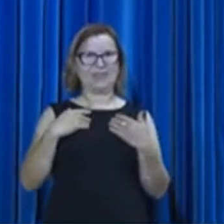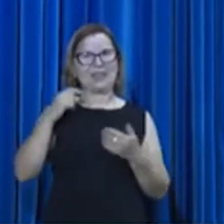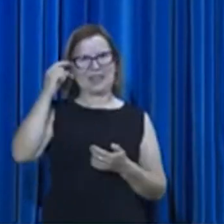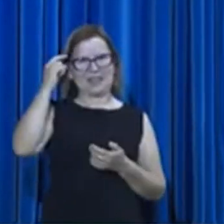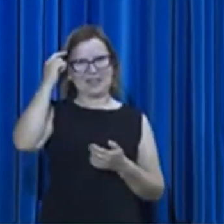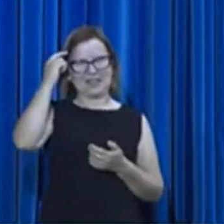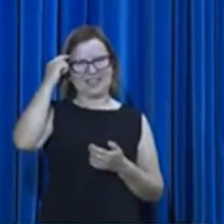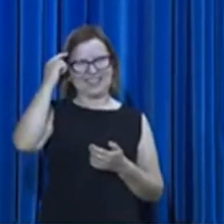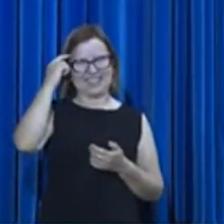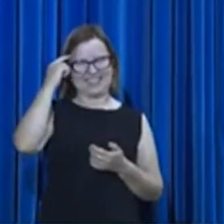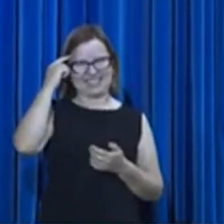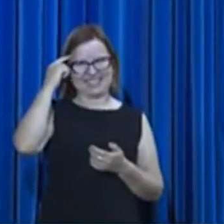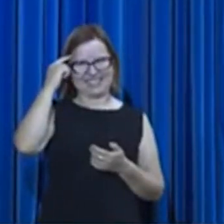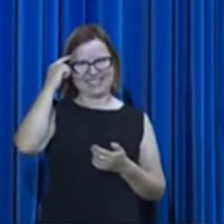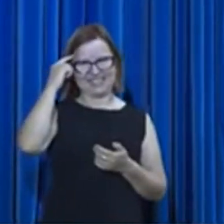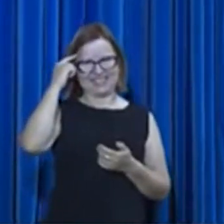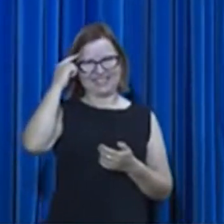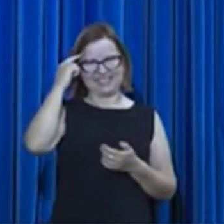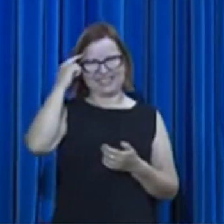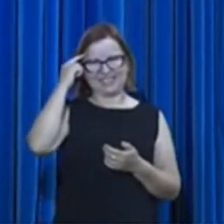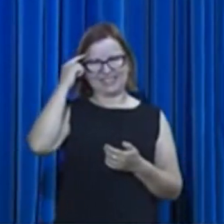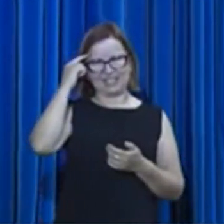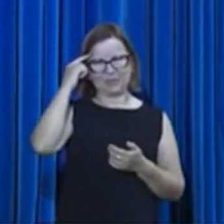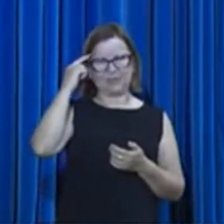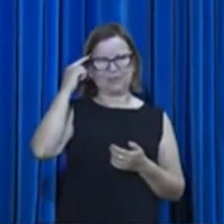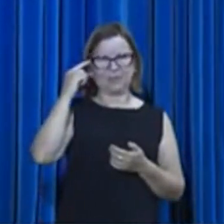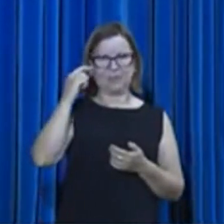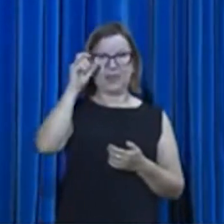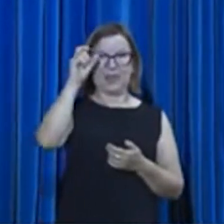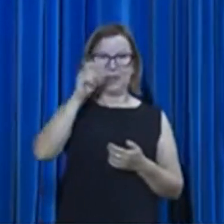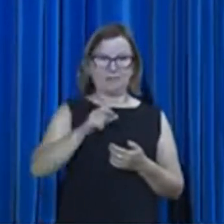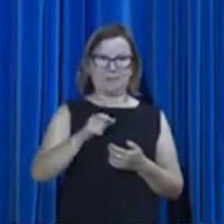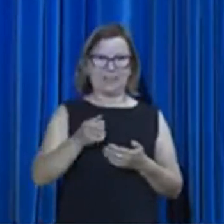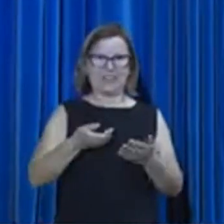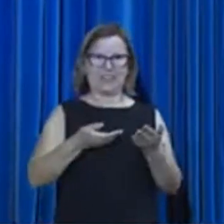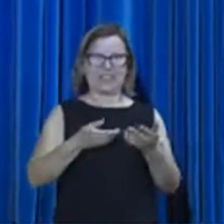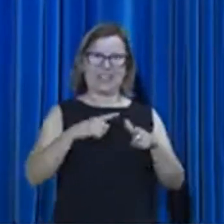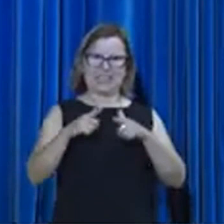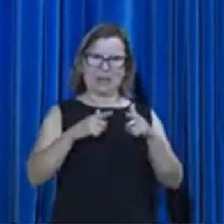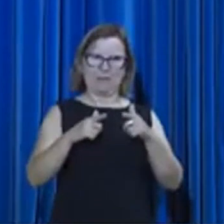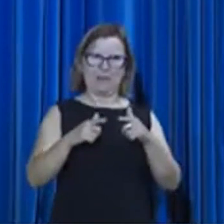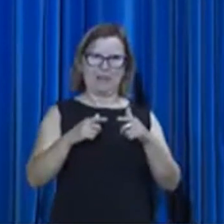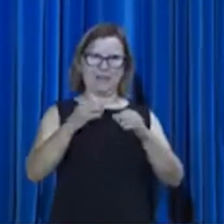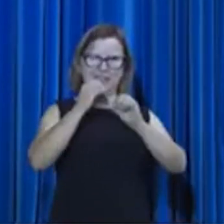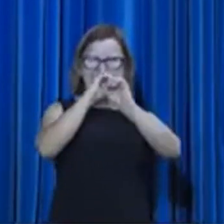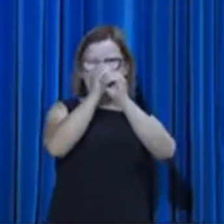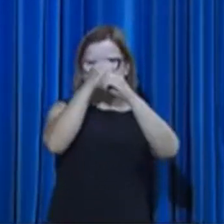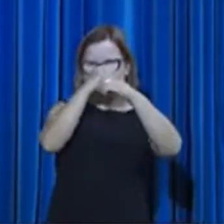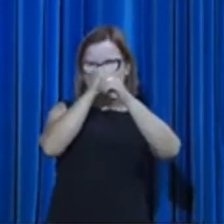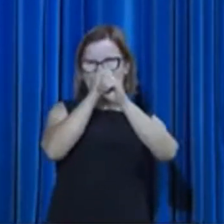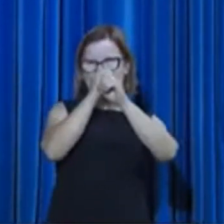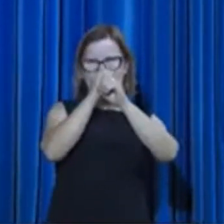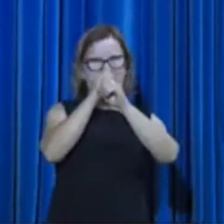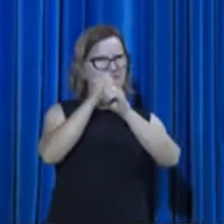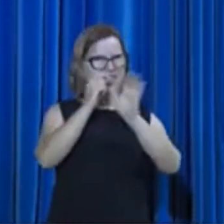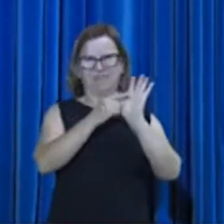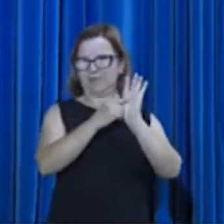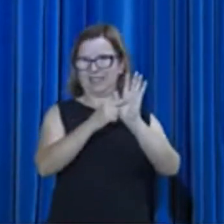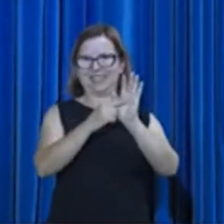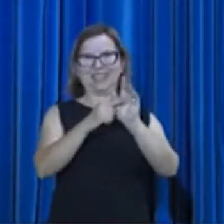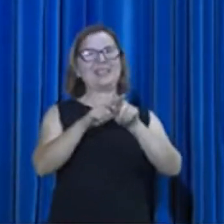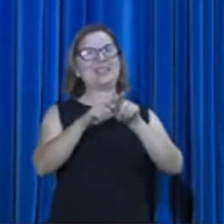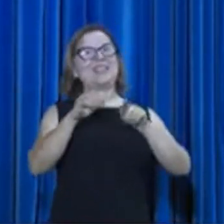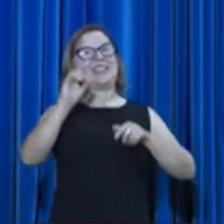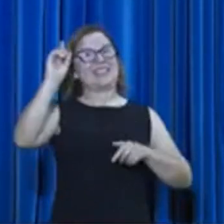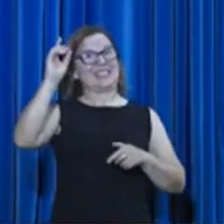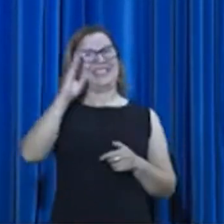pensar que quem está atrás de uma câmera aqui não aparece, mas Deus conhece.